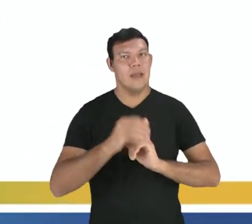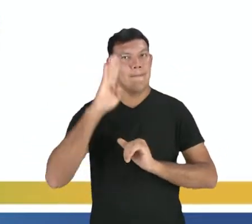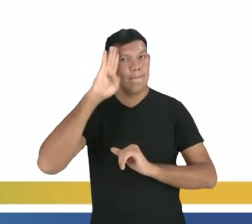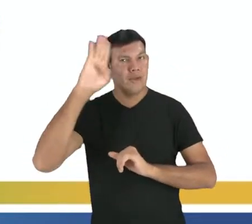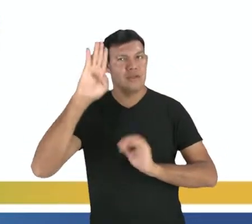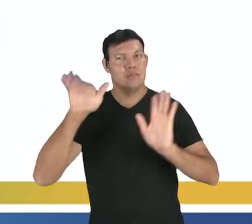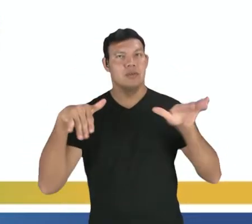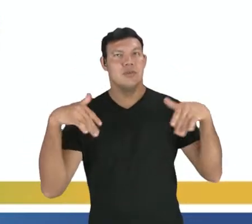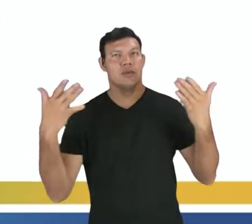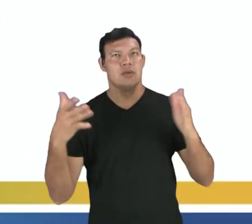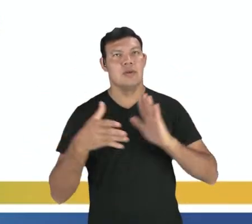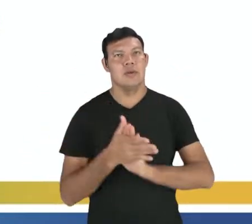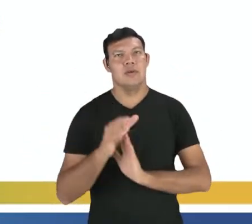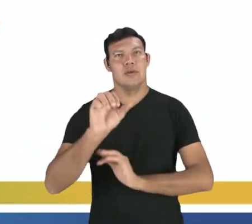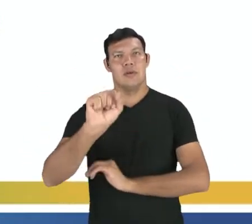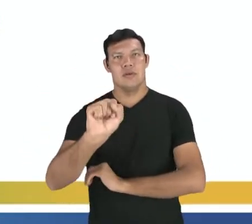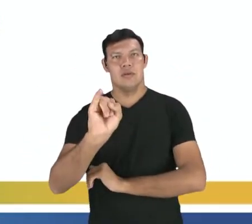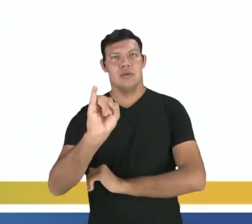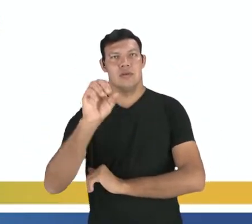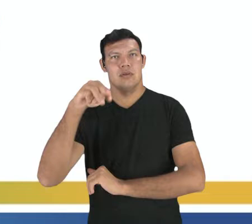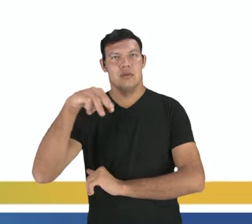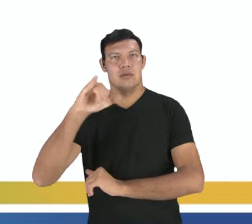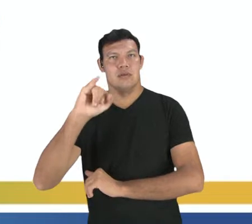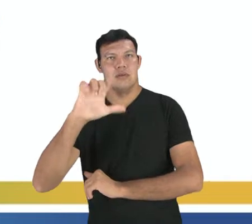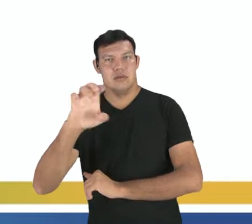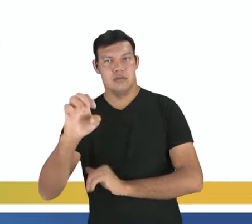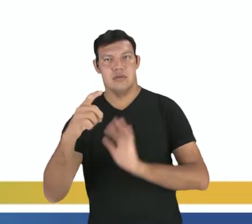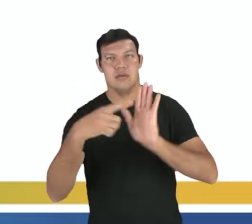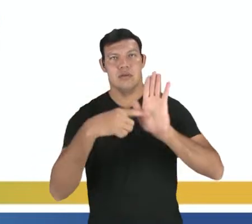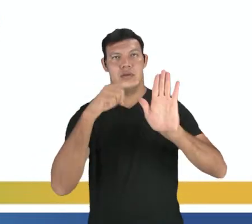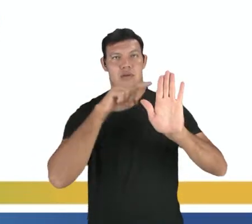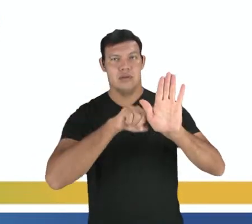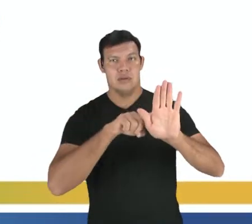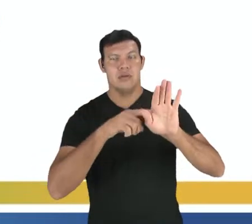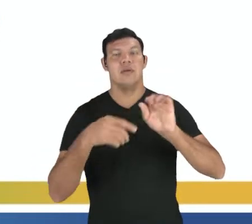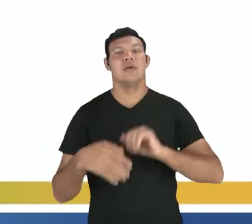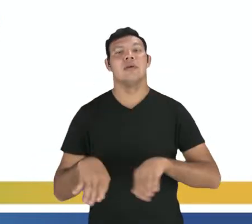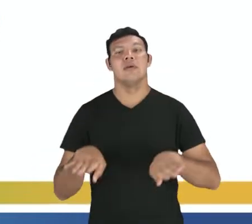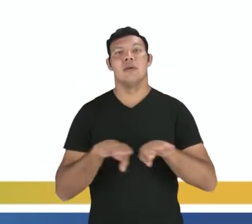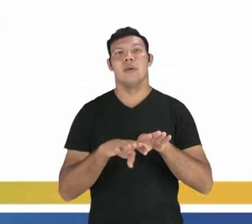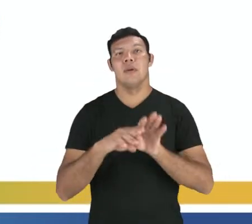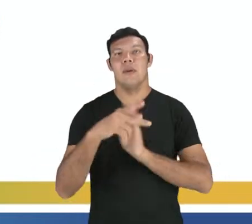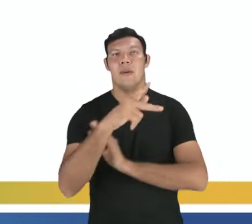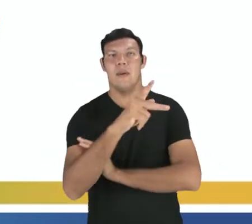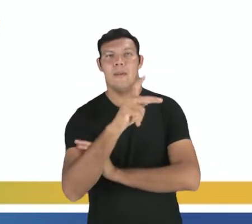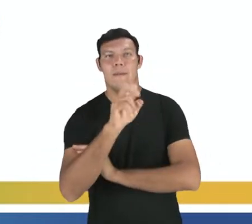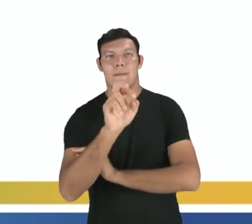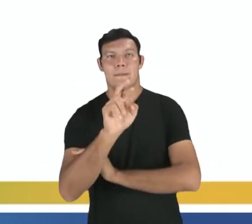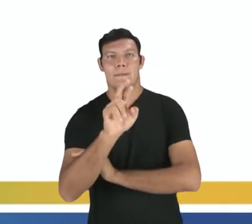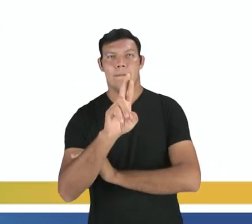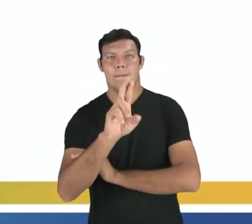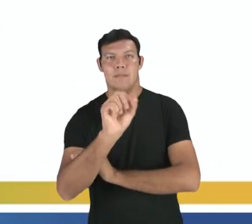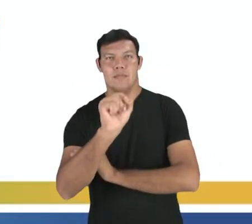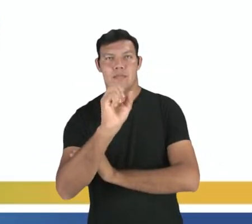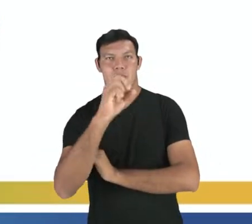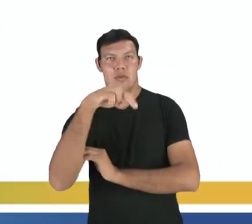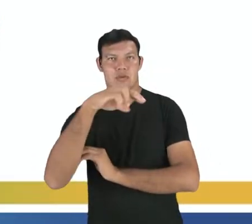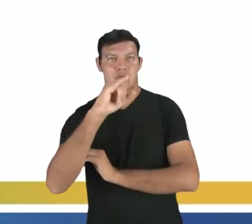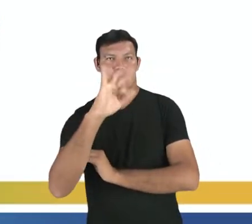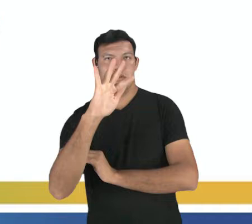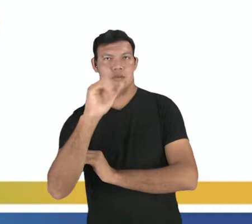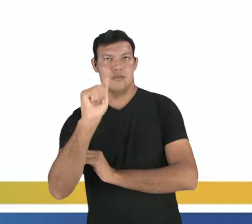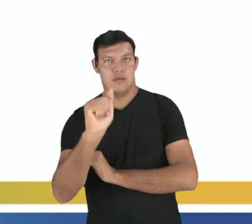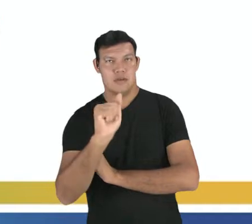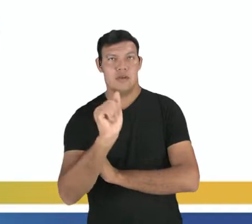essas: simile, metáfora, personificação, aliteração,